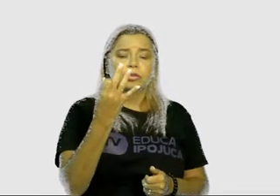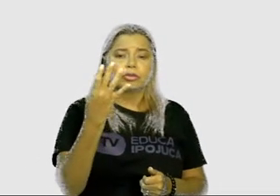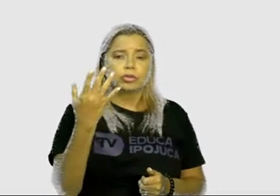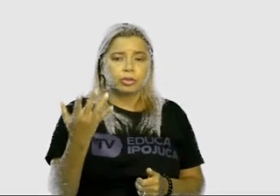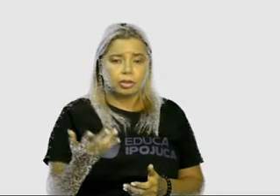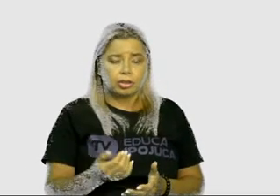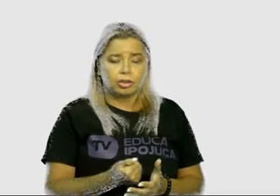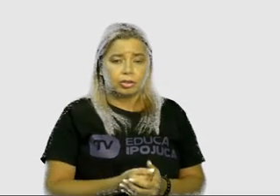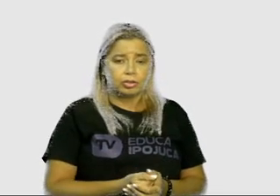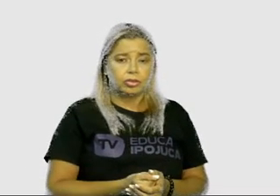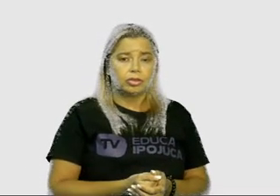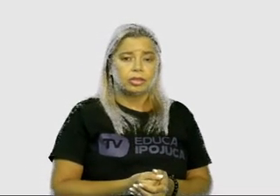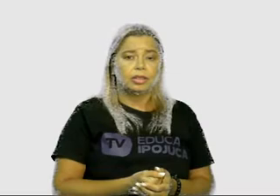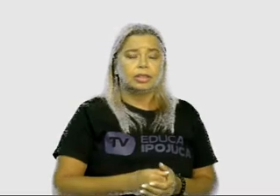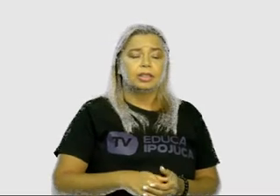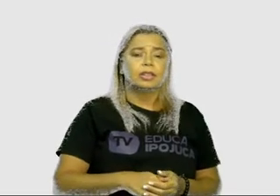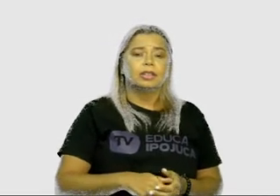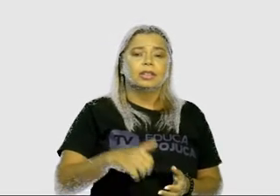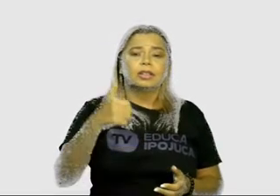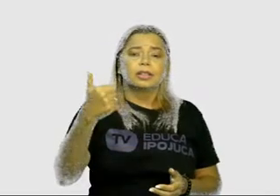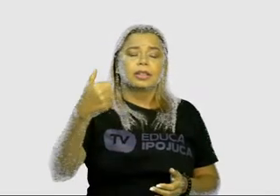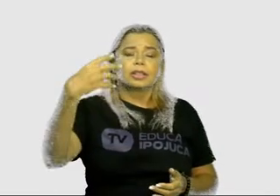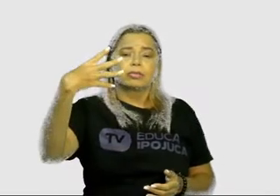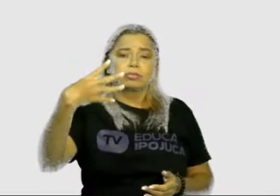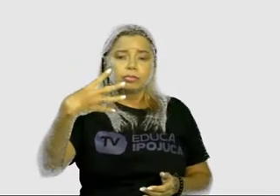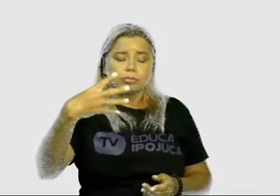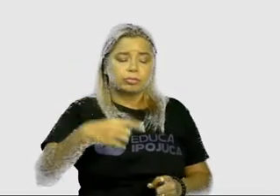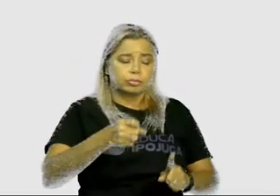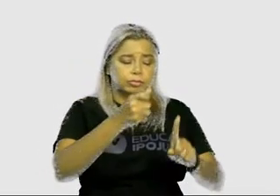foram 14 bananas,